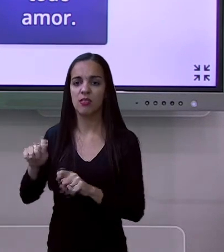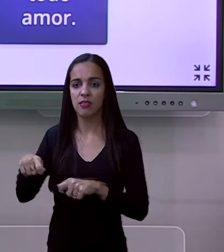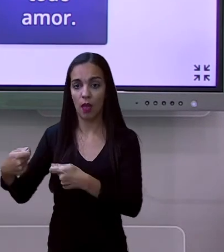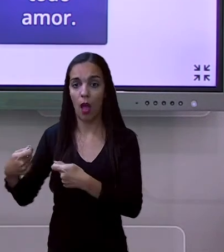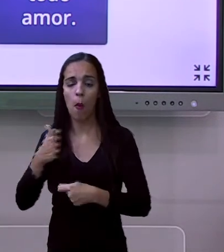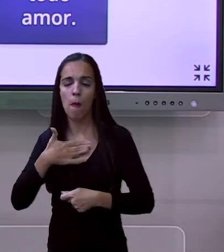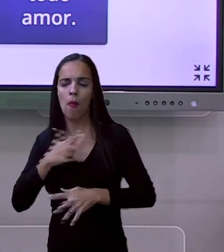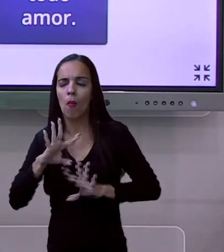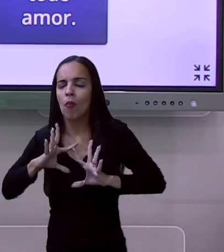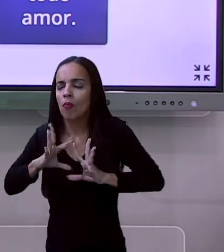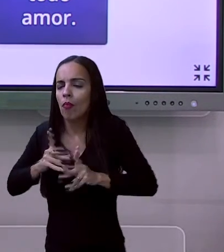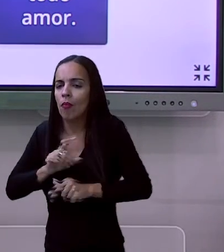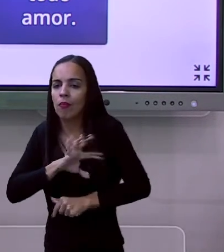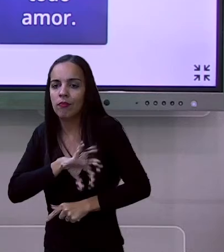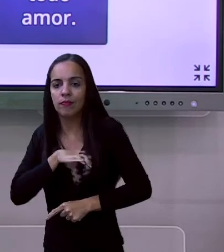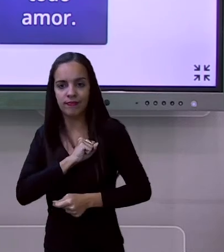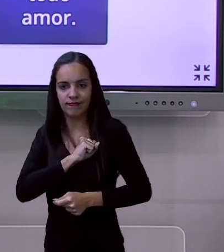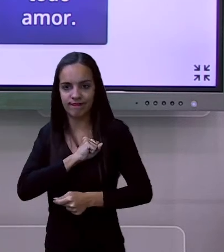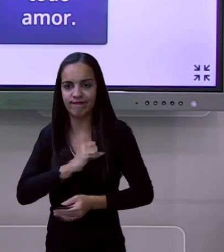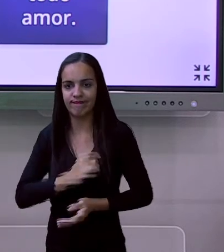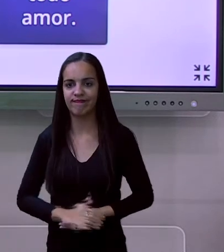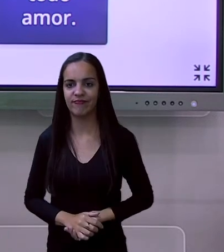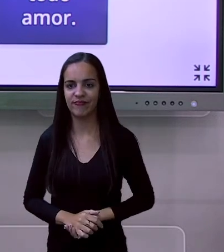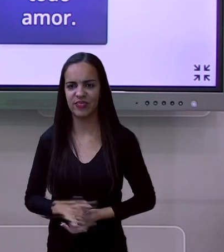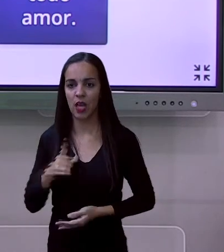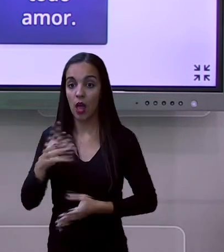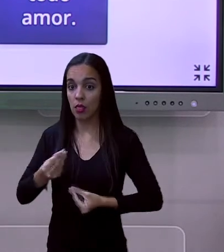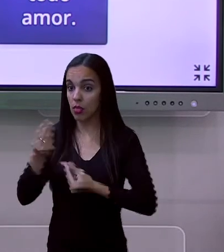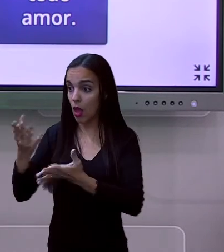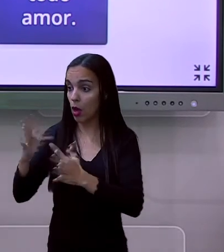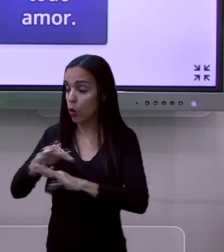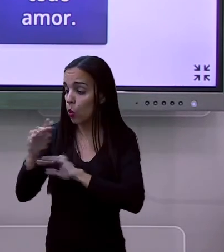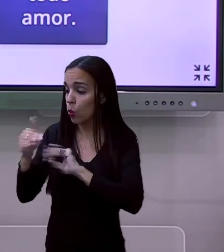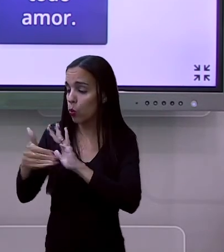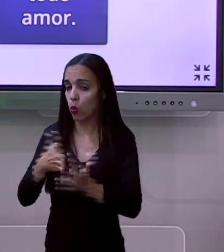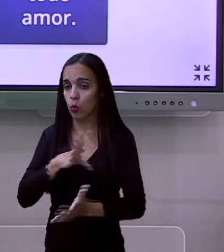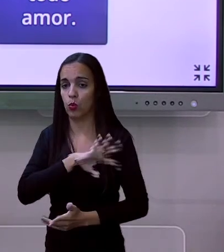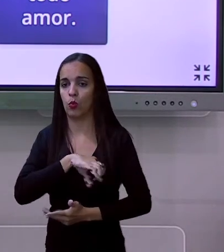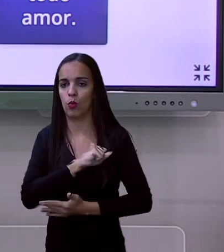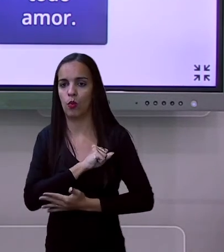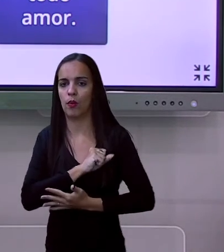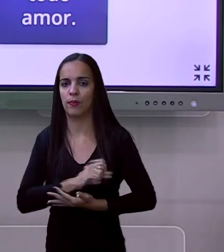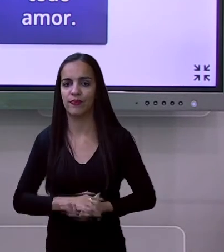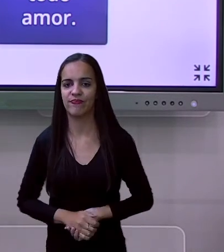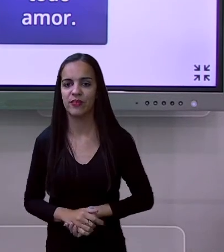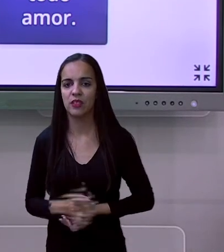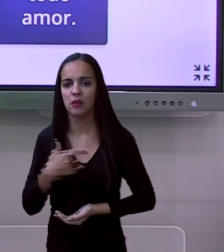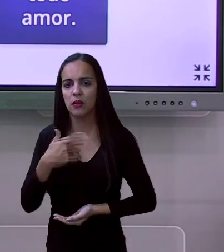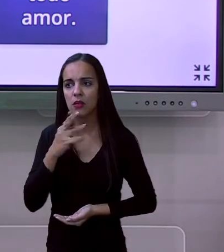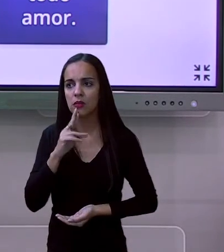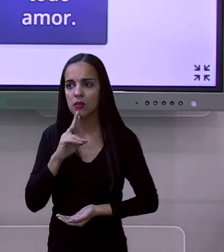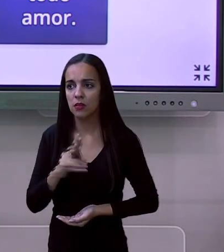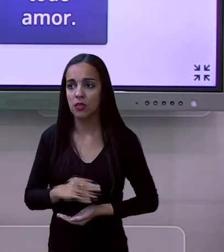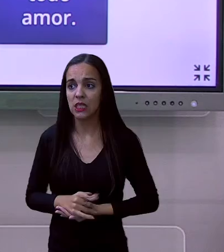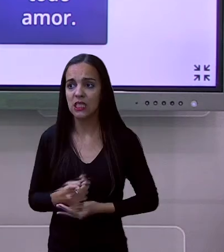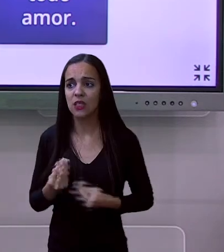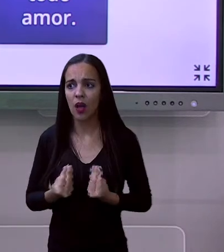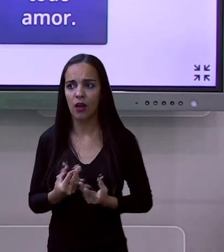Dar-te-ei todo o meu amor. Será que é essa? Vamos à próxima. Deram-me todo o